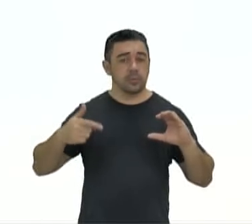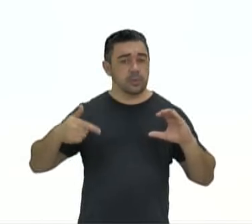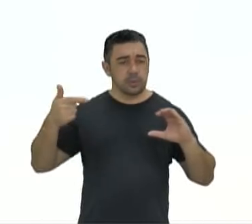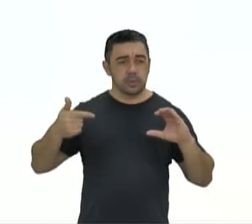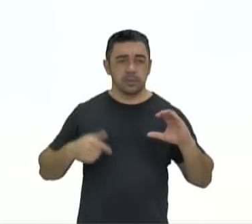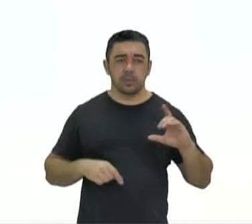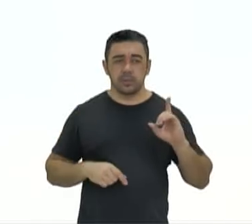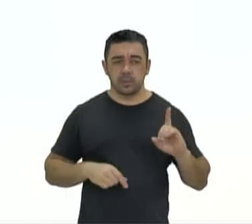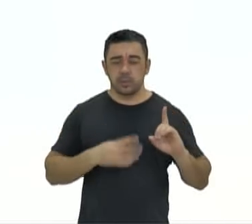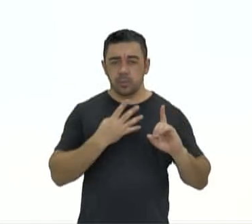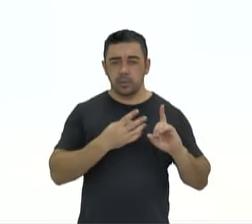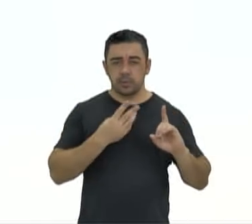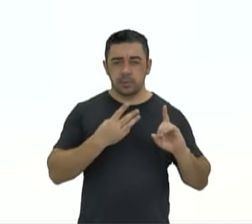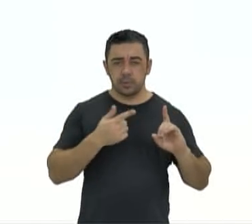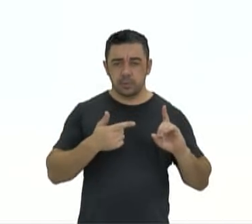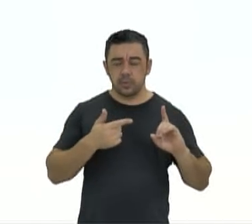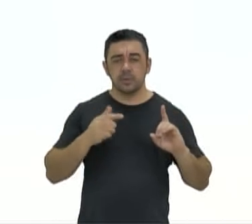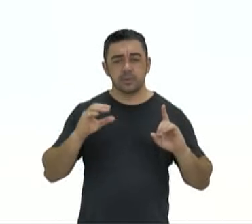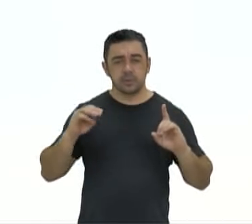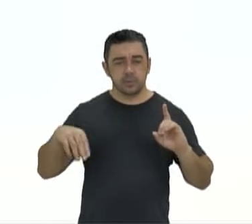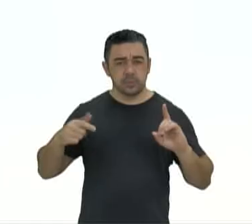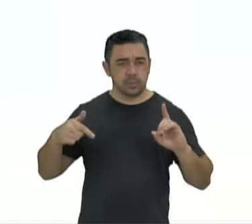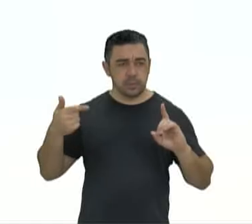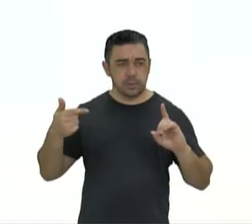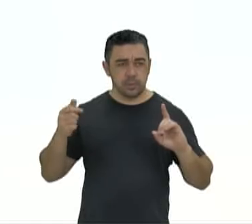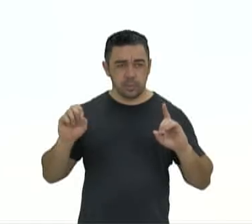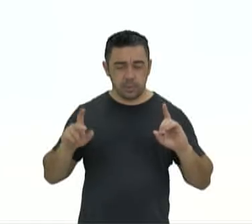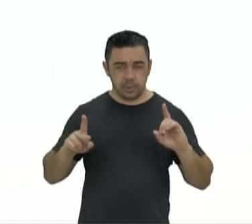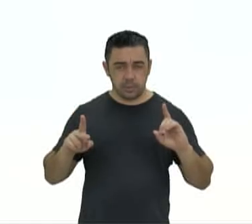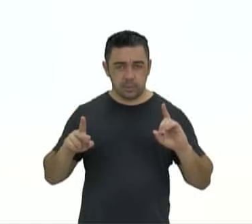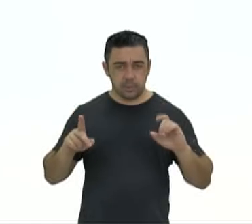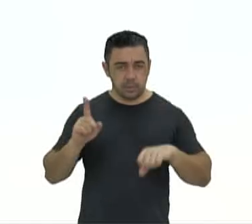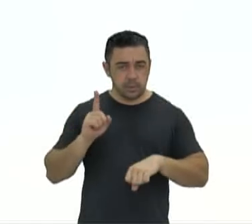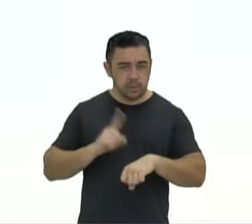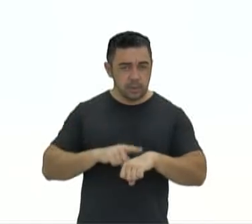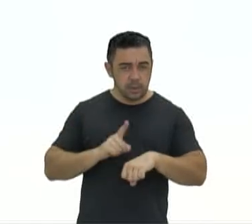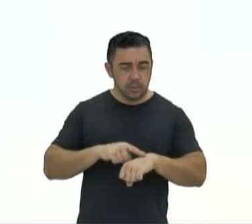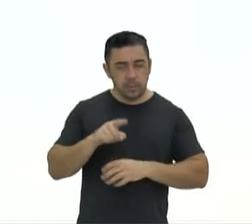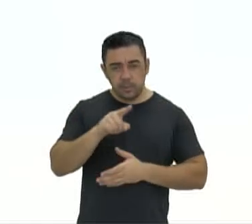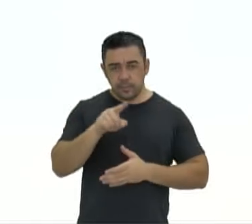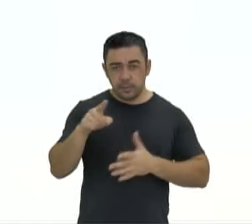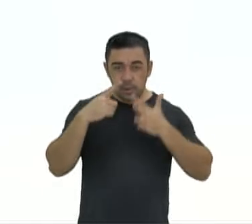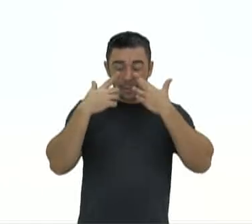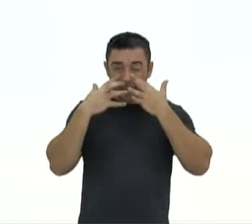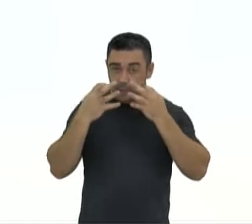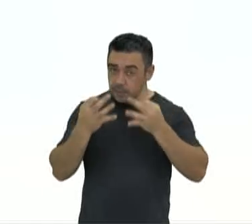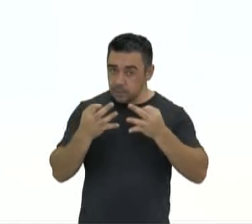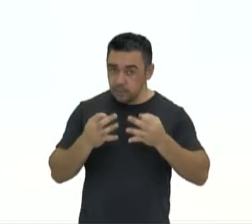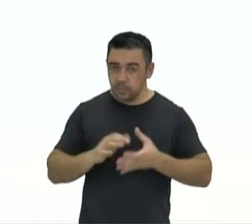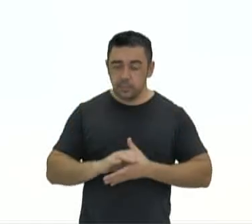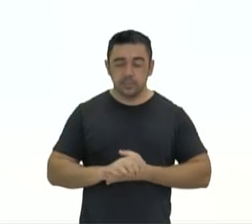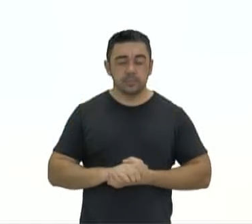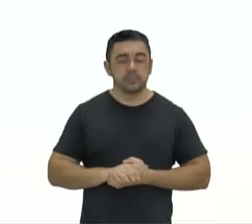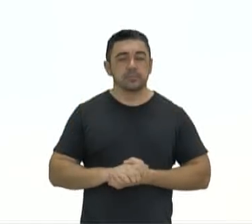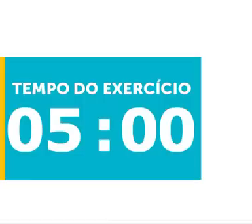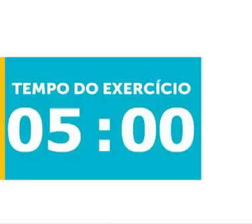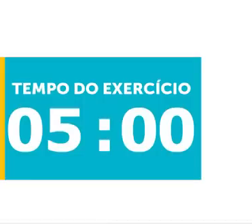D, 432 centímetros quadrados. Tudo bem? Tempo para vocês prestando bastante atenção.